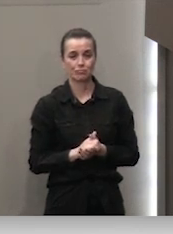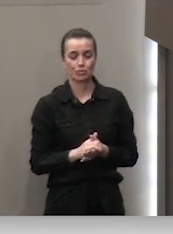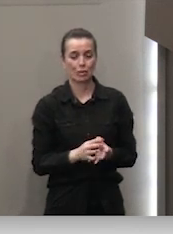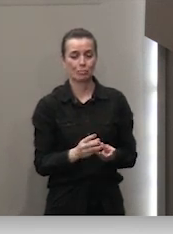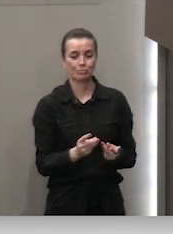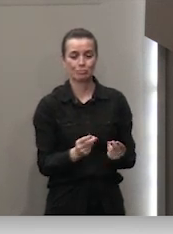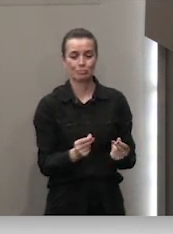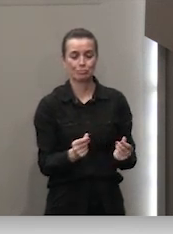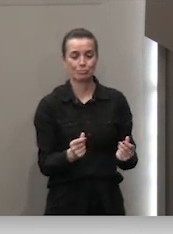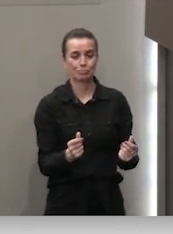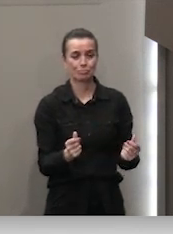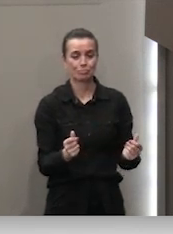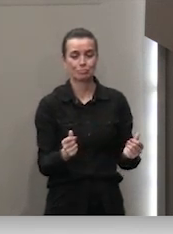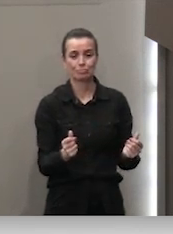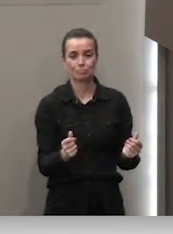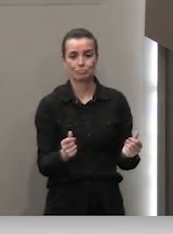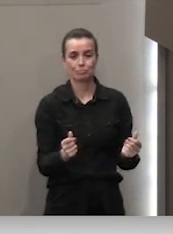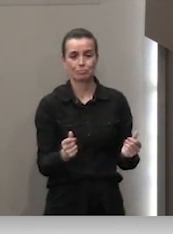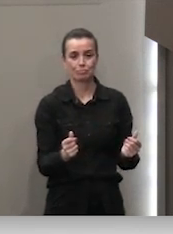putrefação.